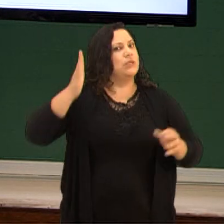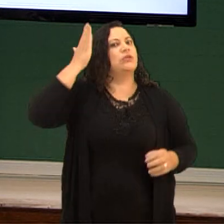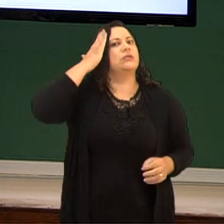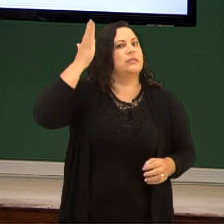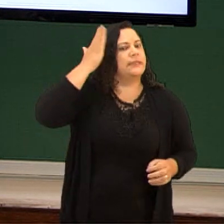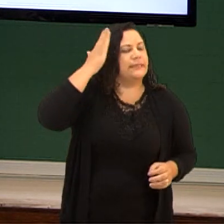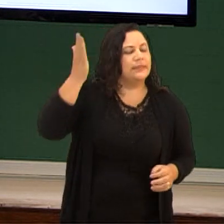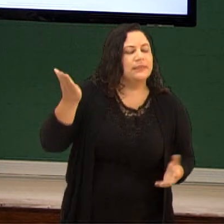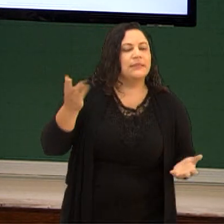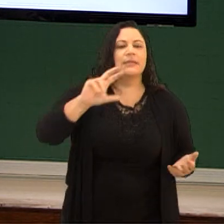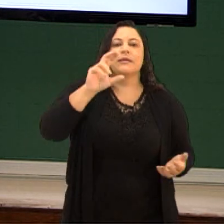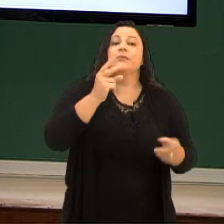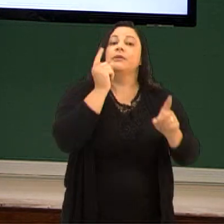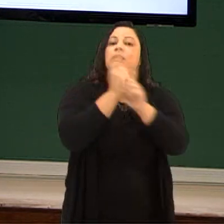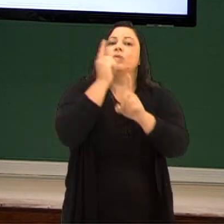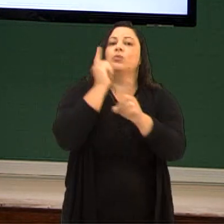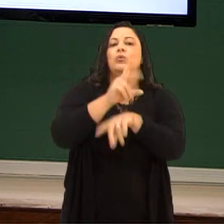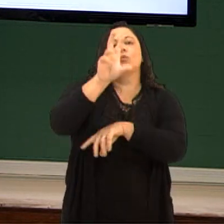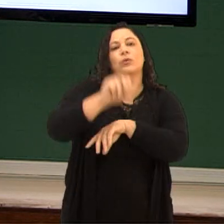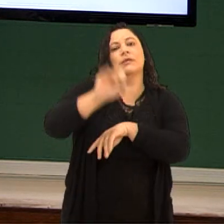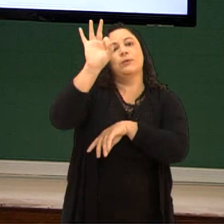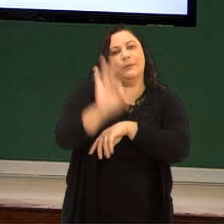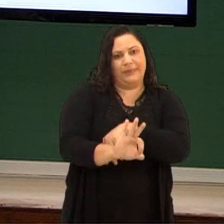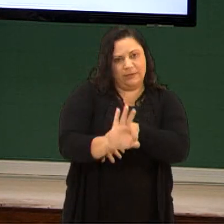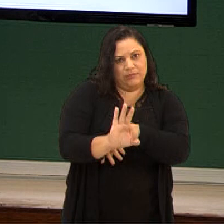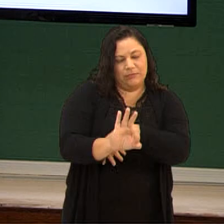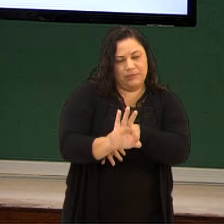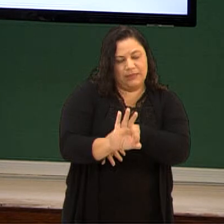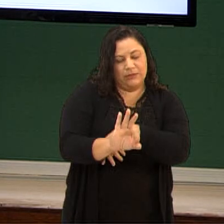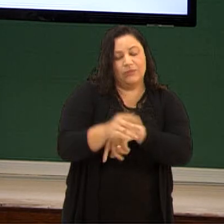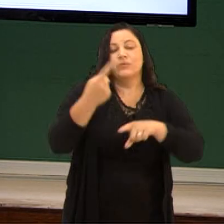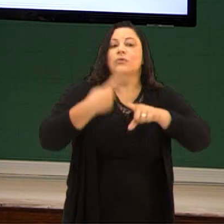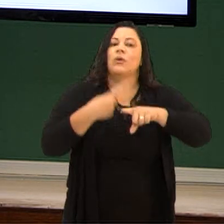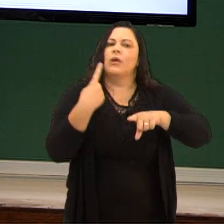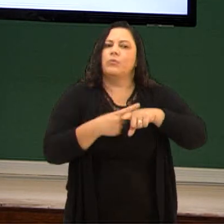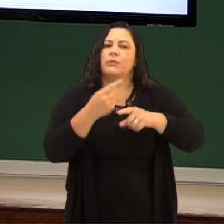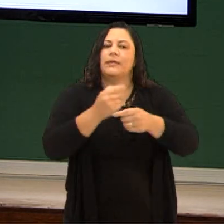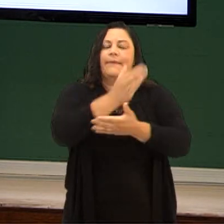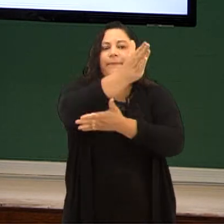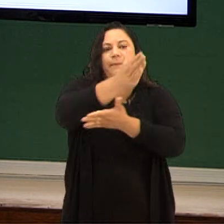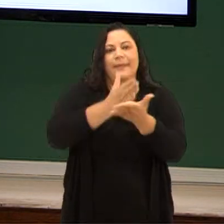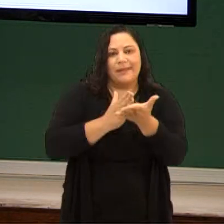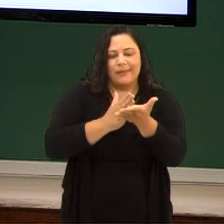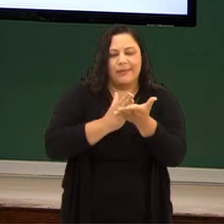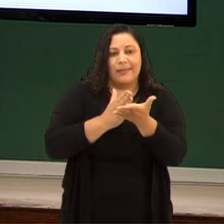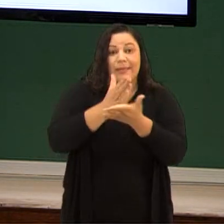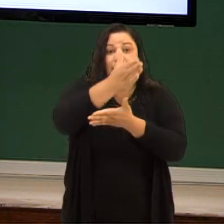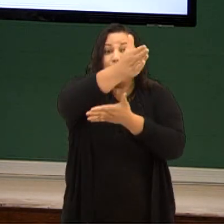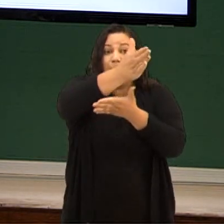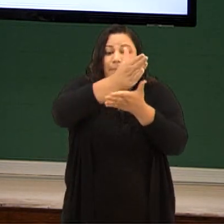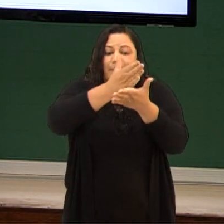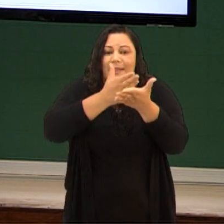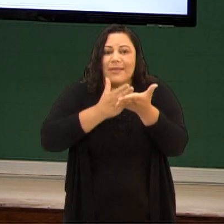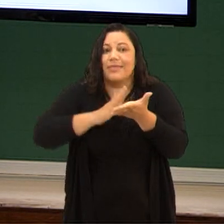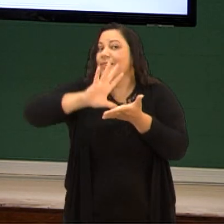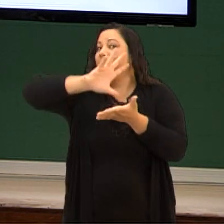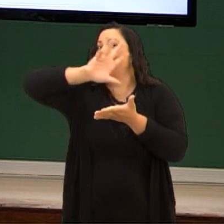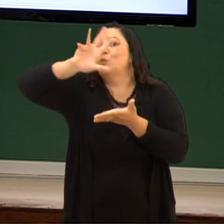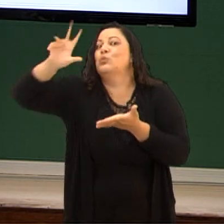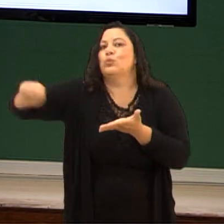se eu achei 50%, se o Pedro achou 50%, é porque metade de todas as espécies